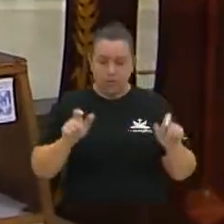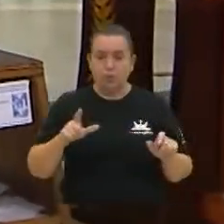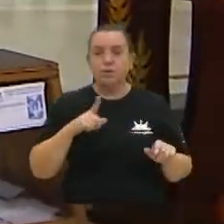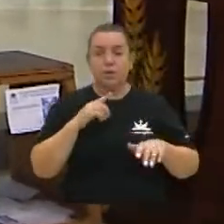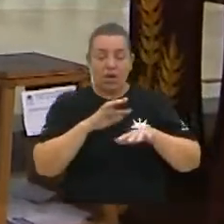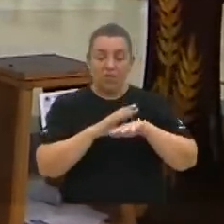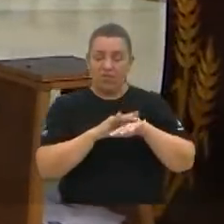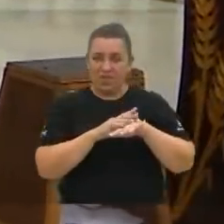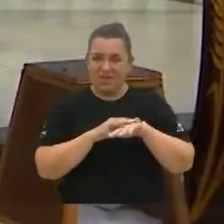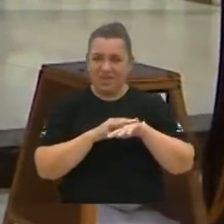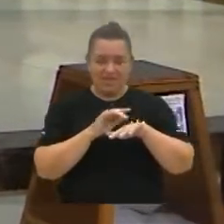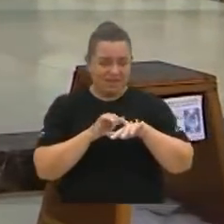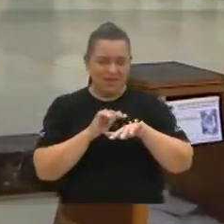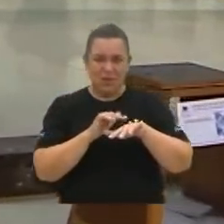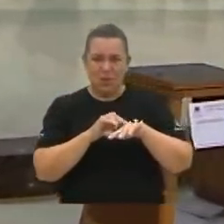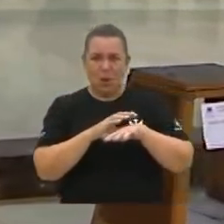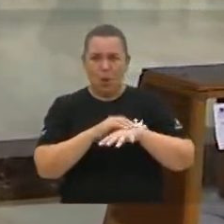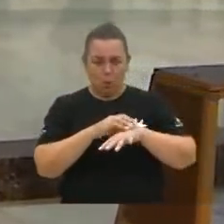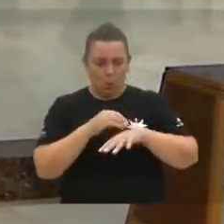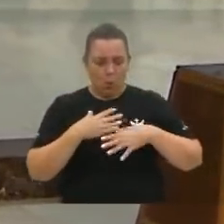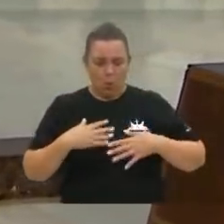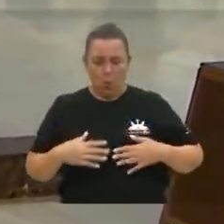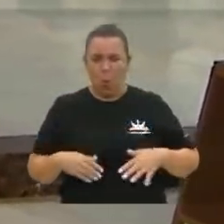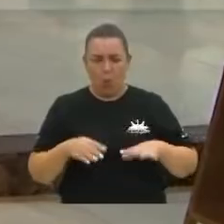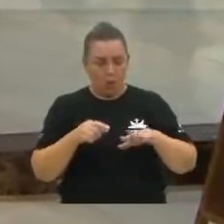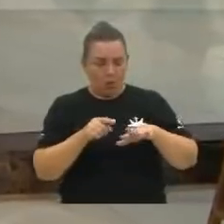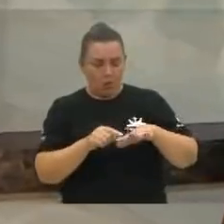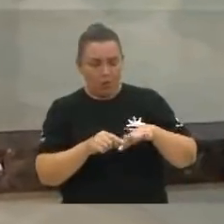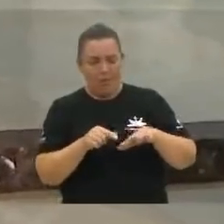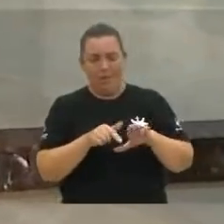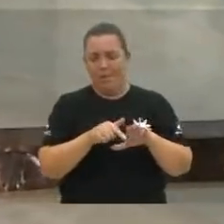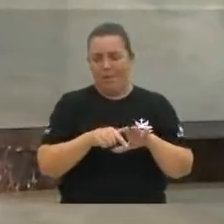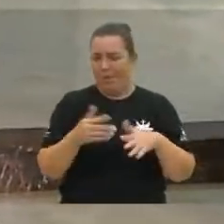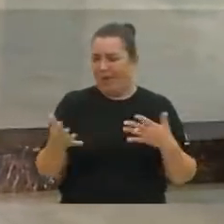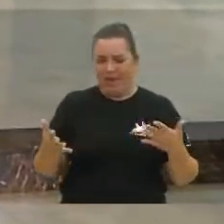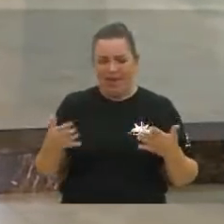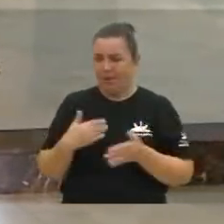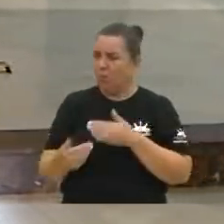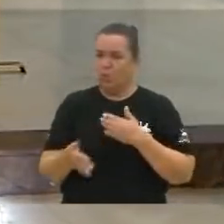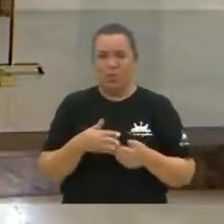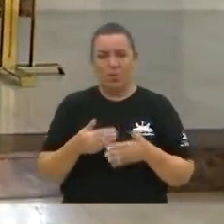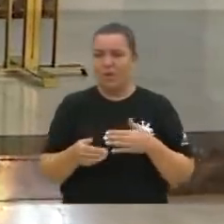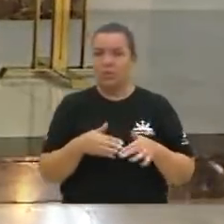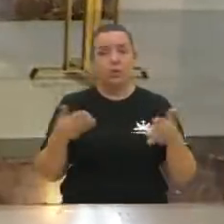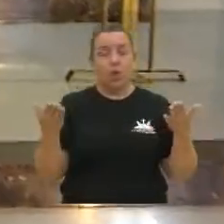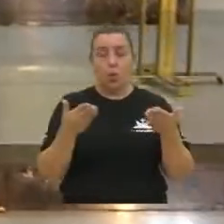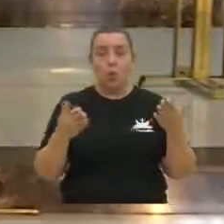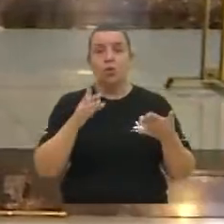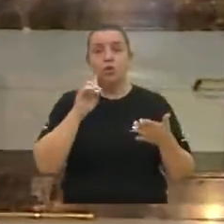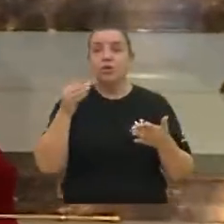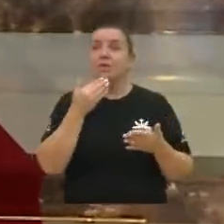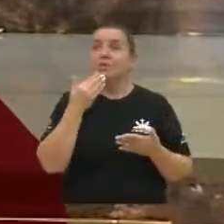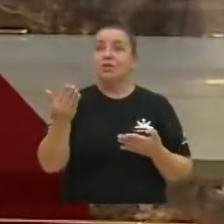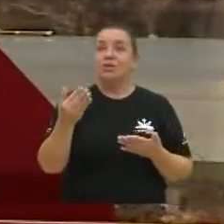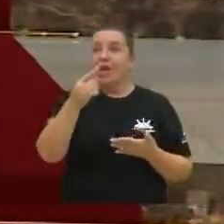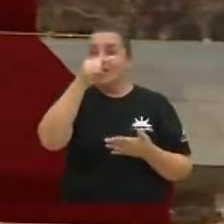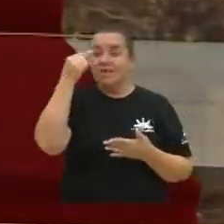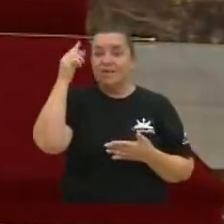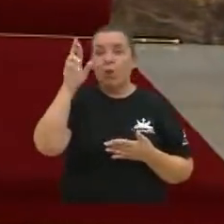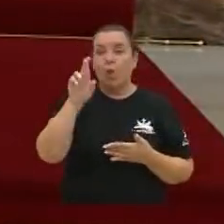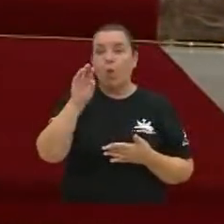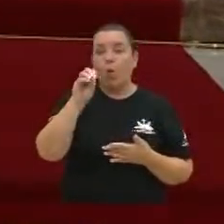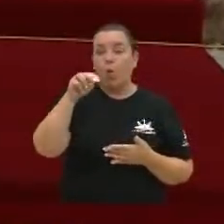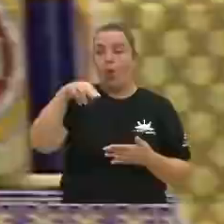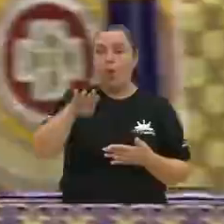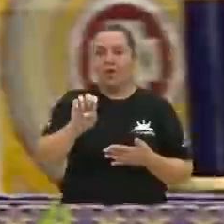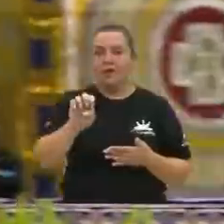feridas as feridas na perna no pé feridas expostas eu hoje o dia de pedir São Roque